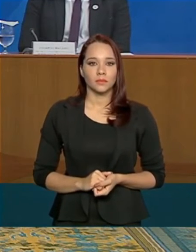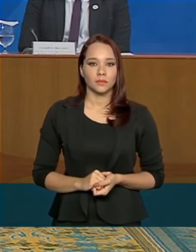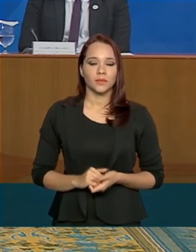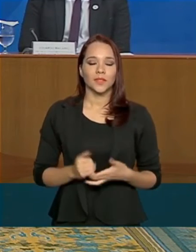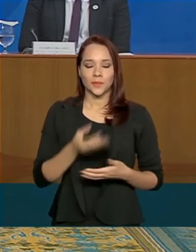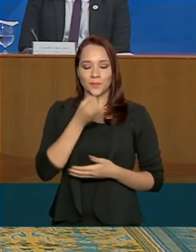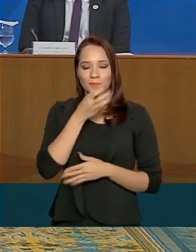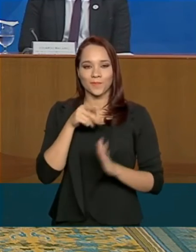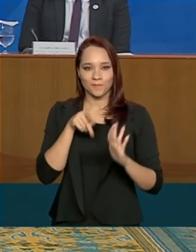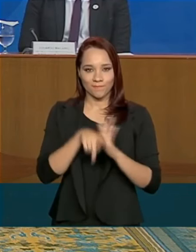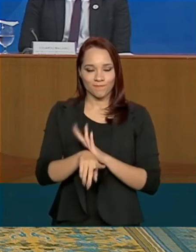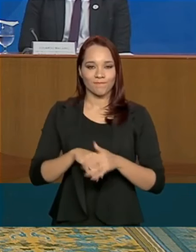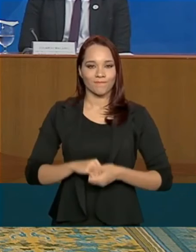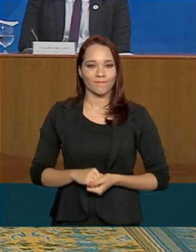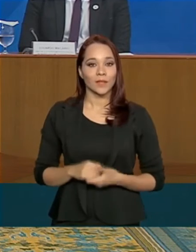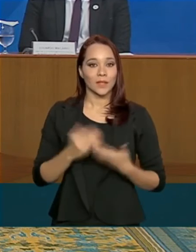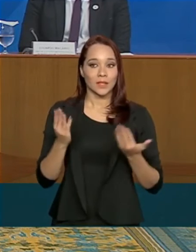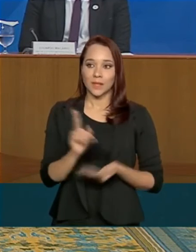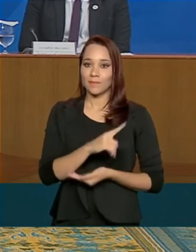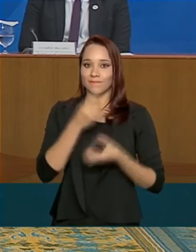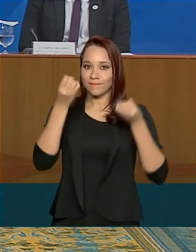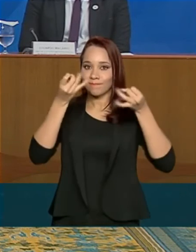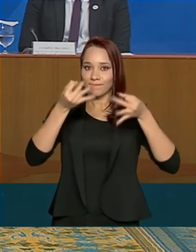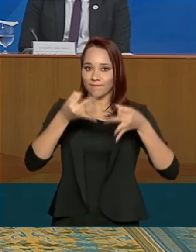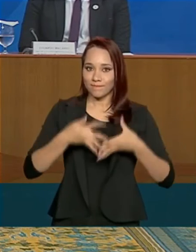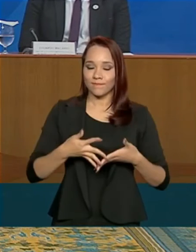Muito boa pergunta, Ardiles, e até para nós esclarecermos